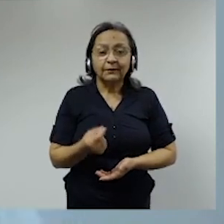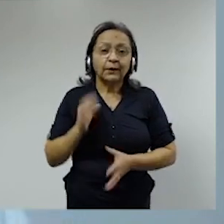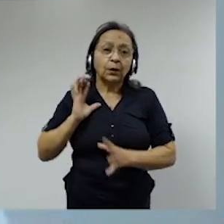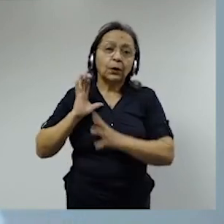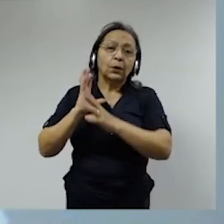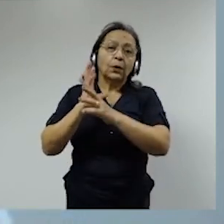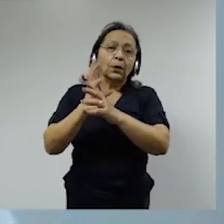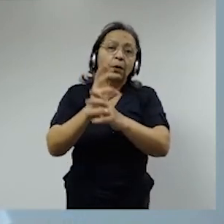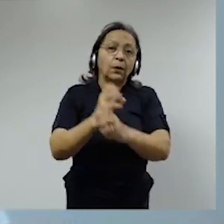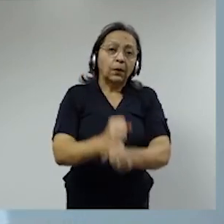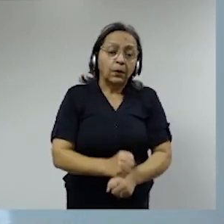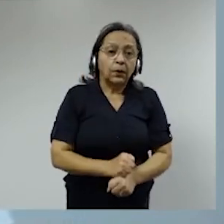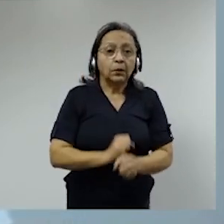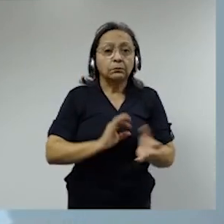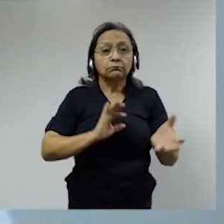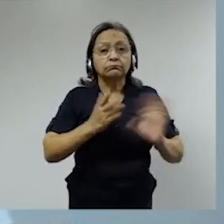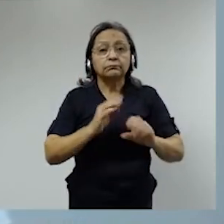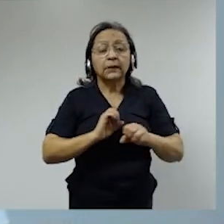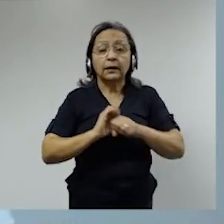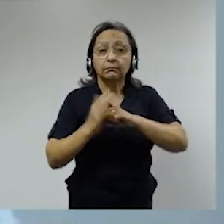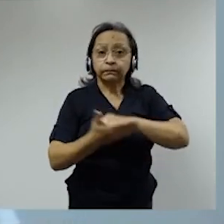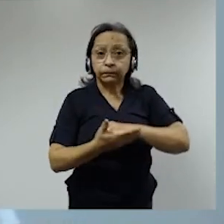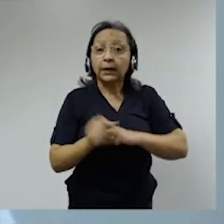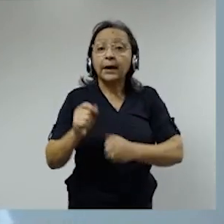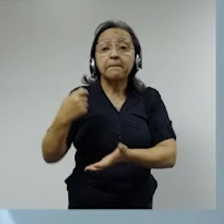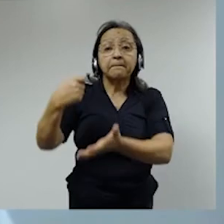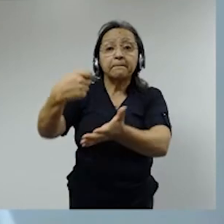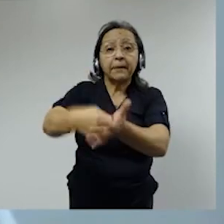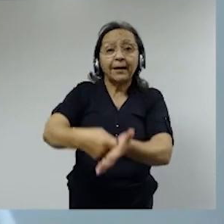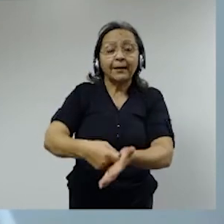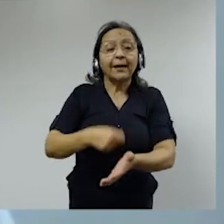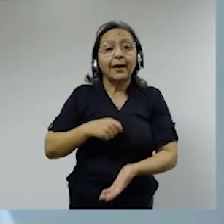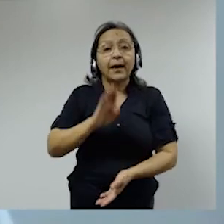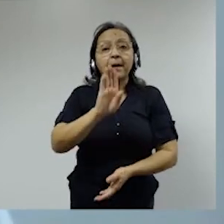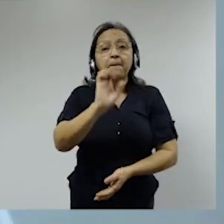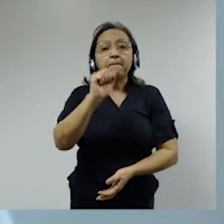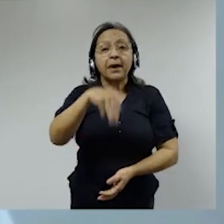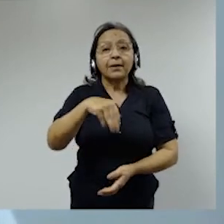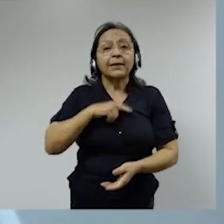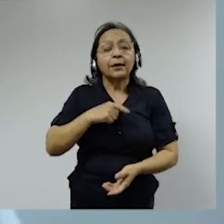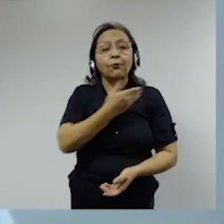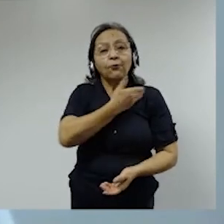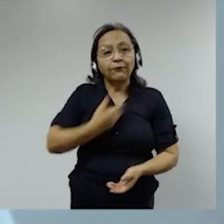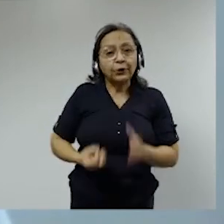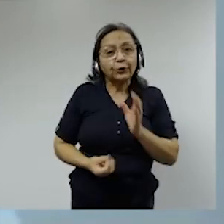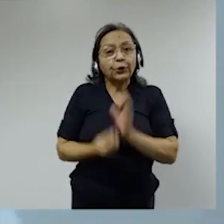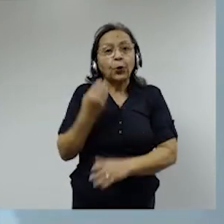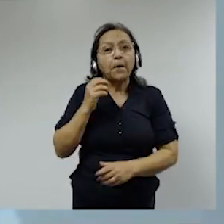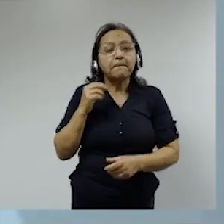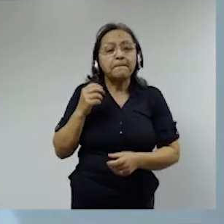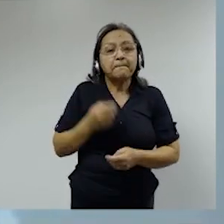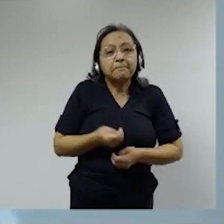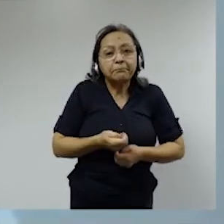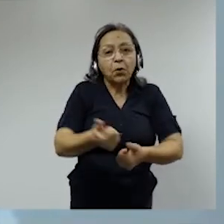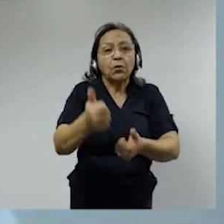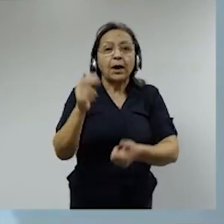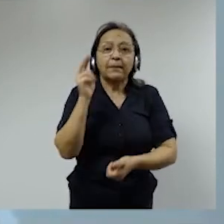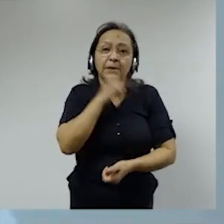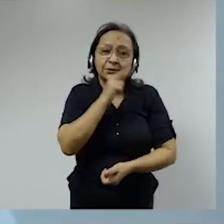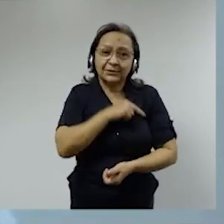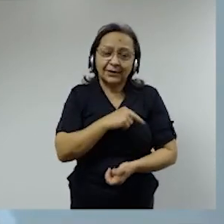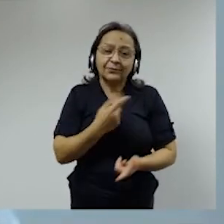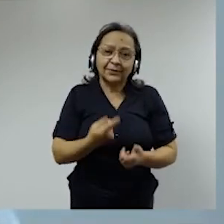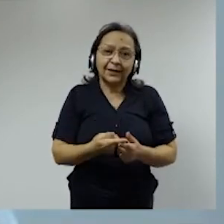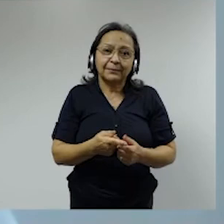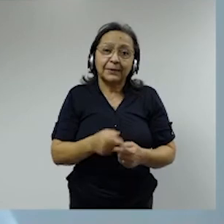durante o enfrentamento da pandemia, ele é pago pelo benefício emergencial de preservação